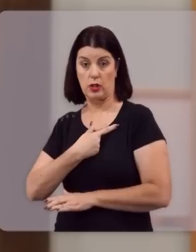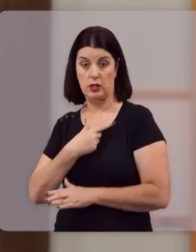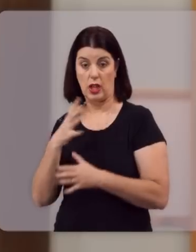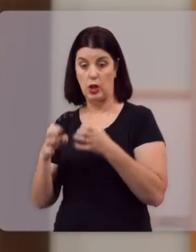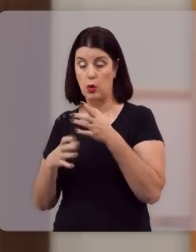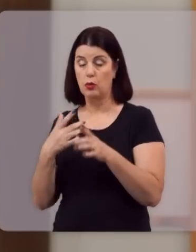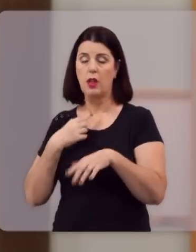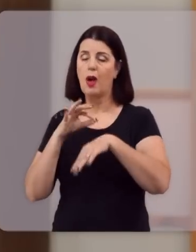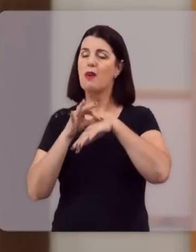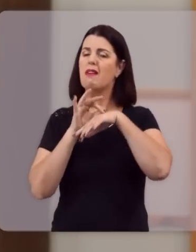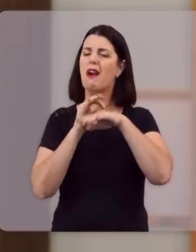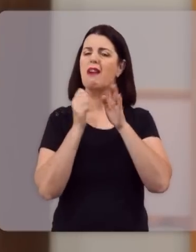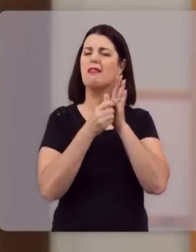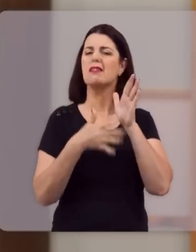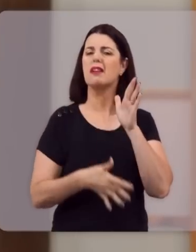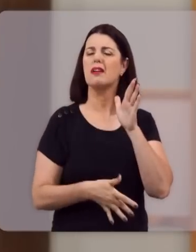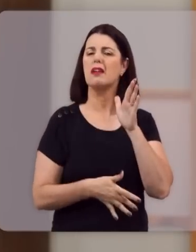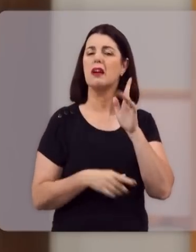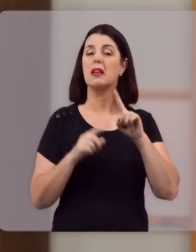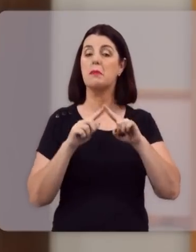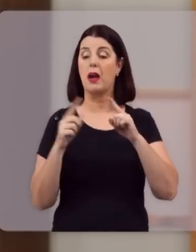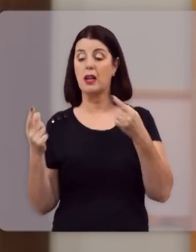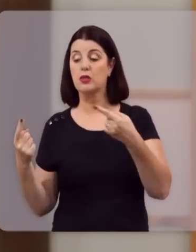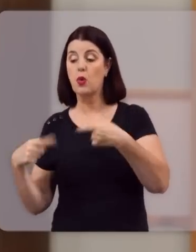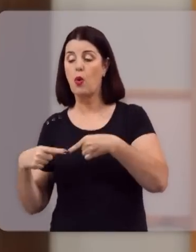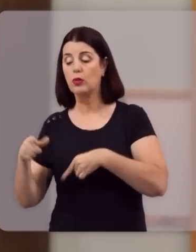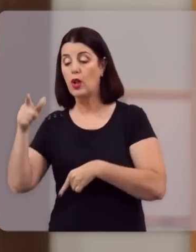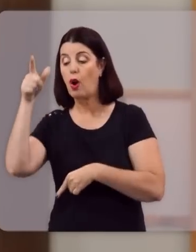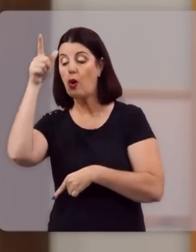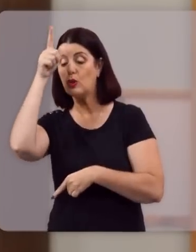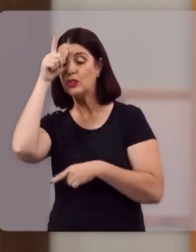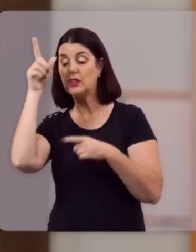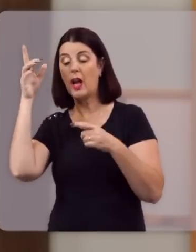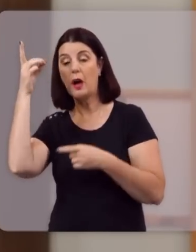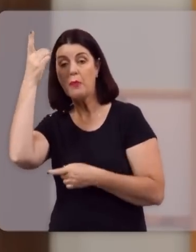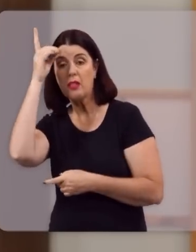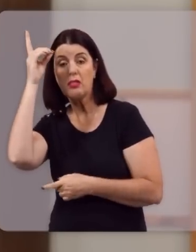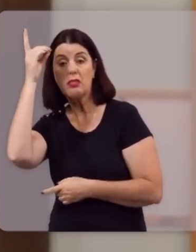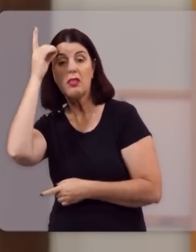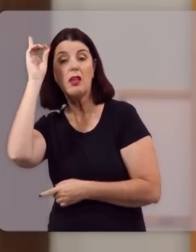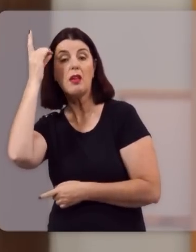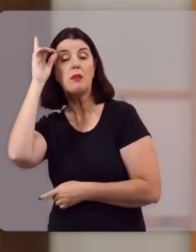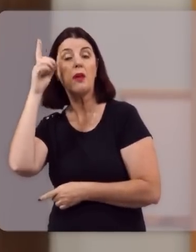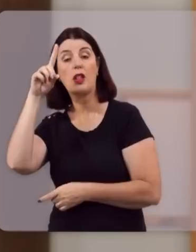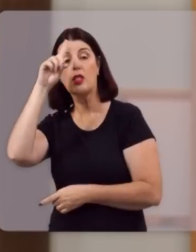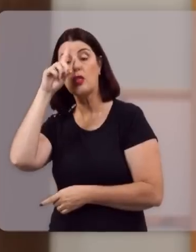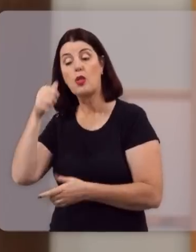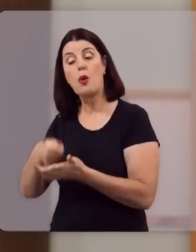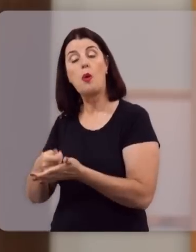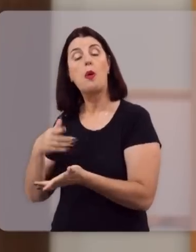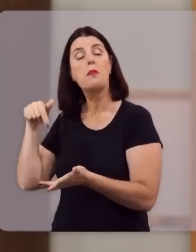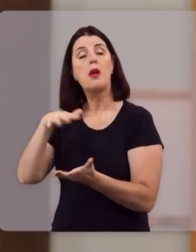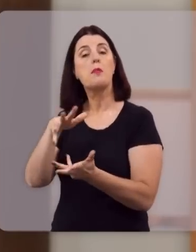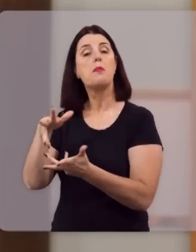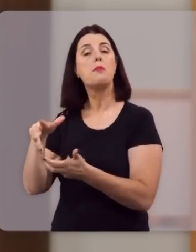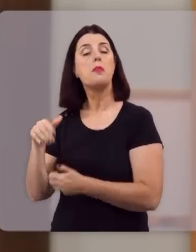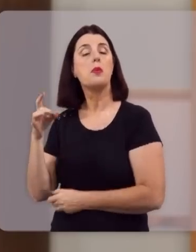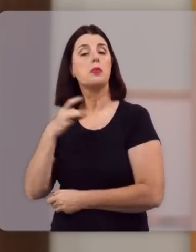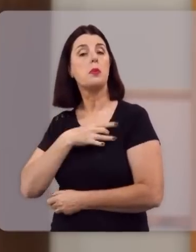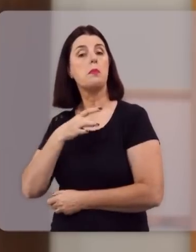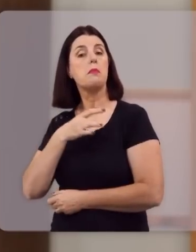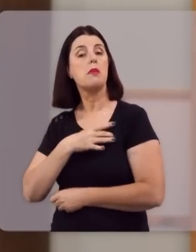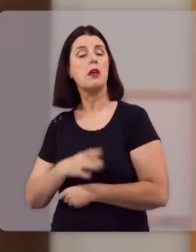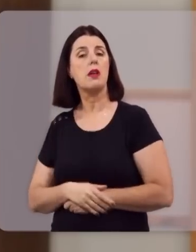não é contra carne e sangue, mas contra principados, potestades, dominadores deste mundo tenebroso